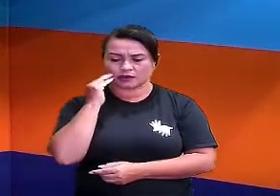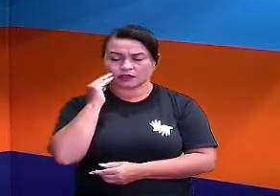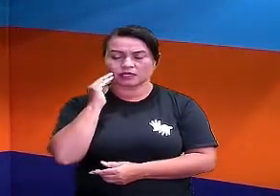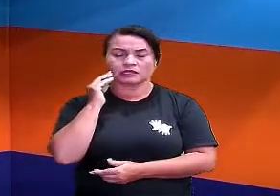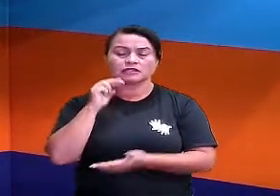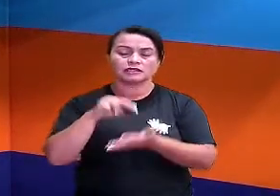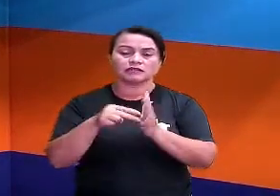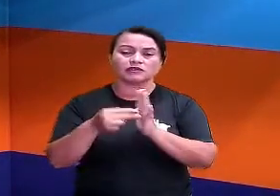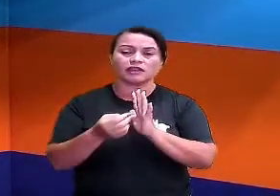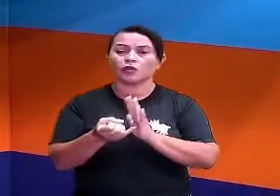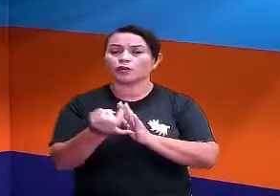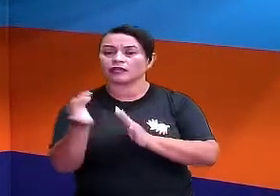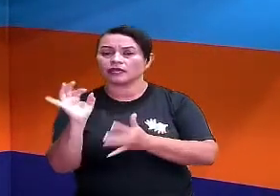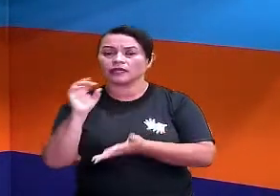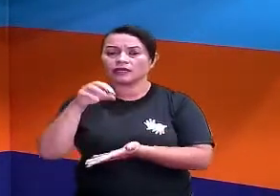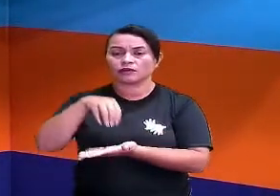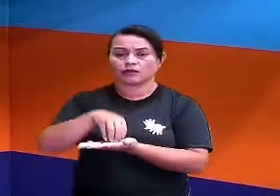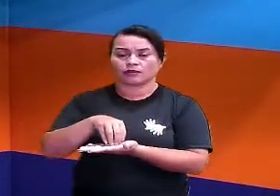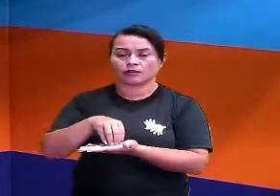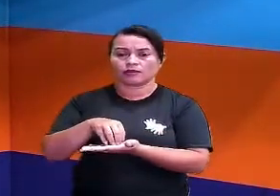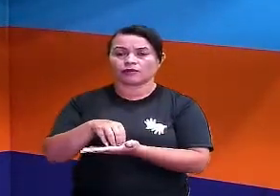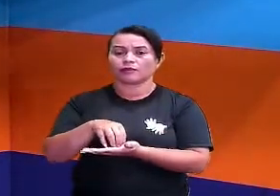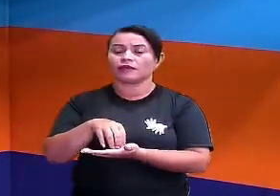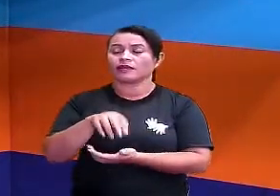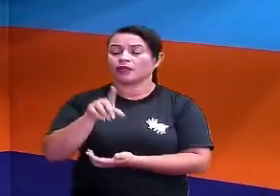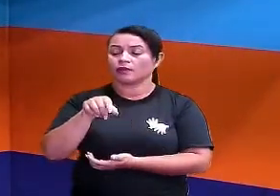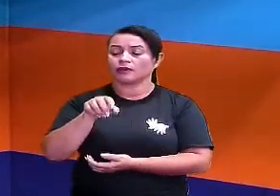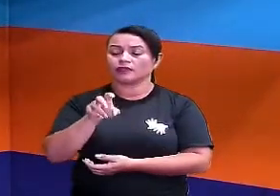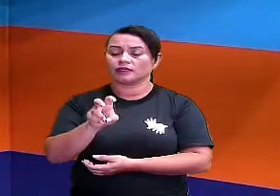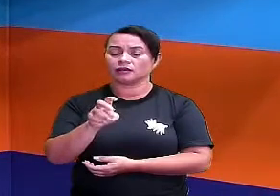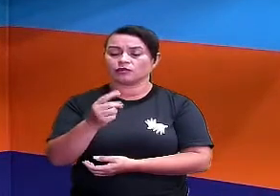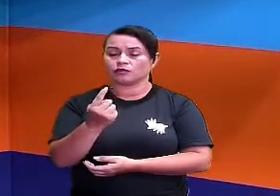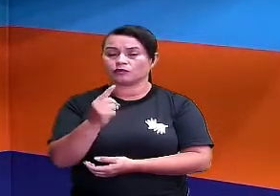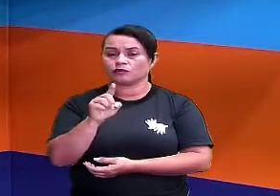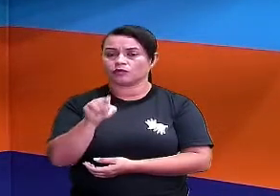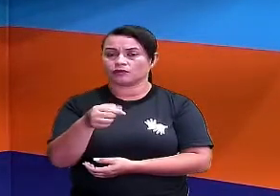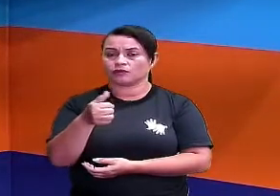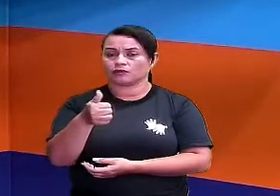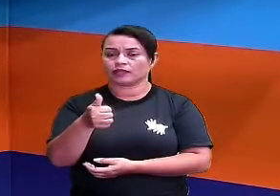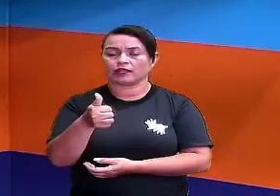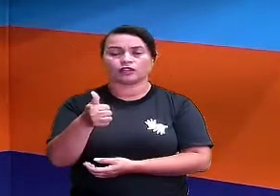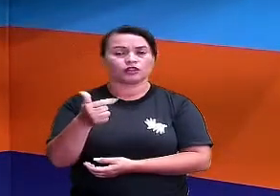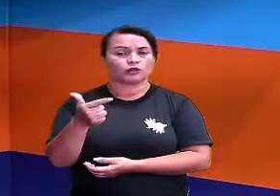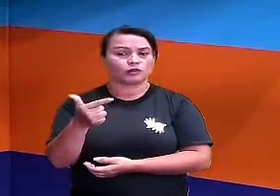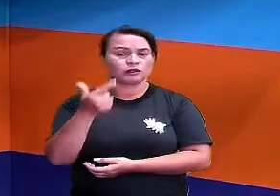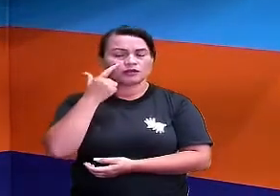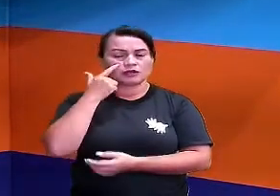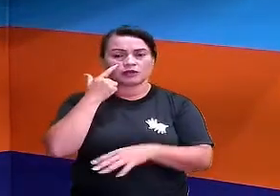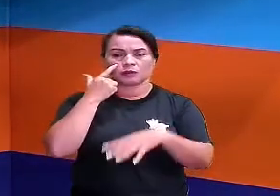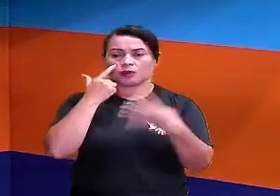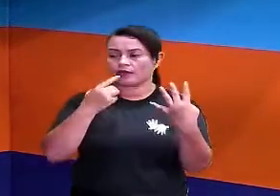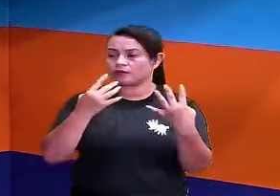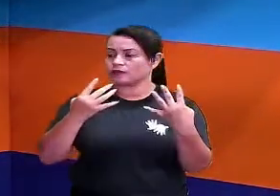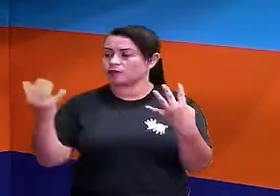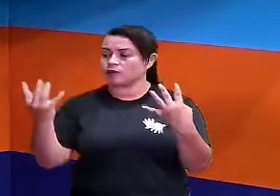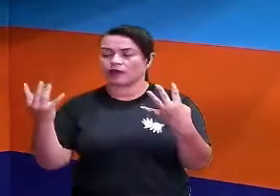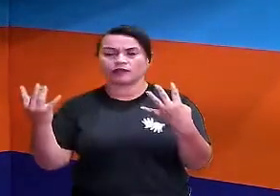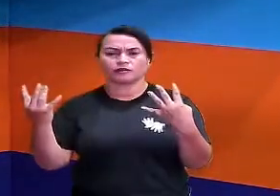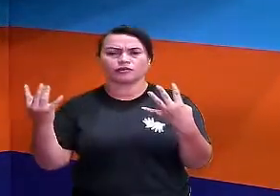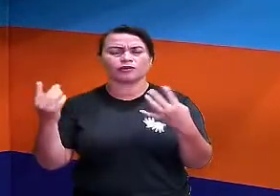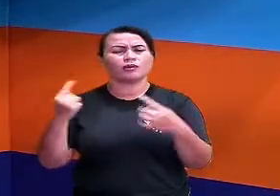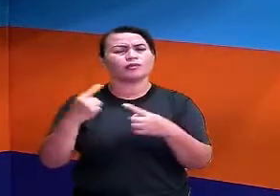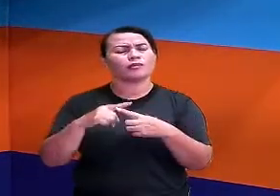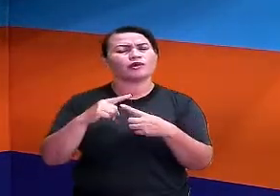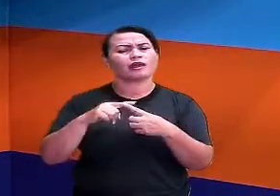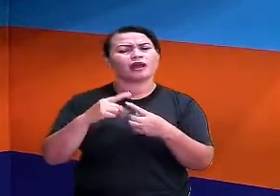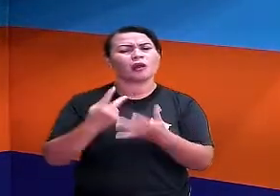no caso, o quinto termo, 1,12. Porque eu tirei, ó, 4 de um lado, tirei 4 do outro. Por que